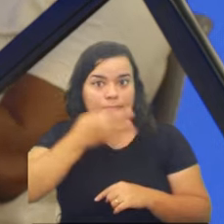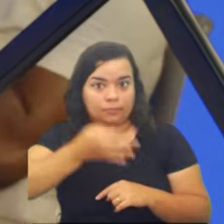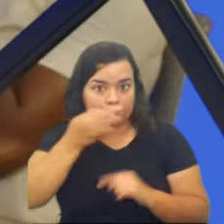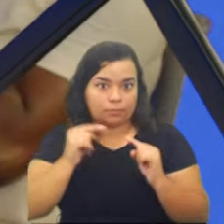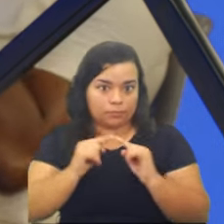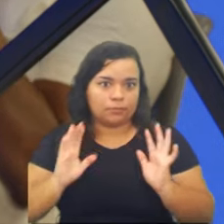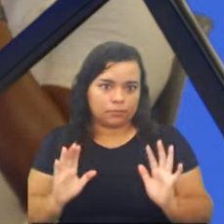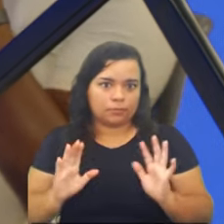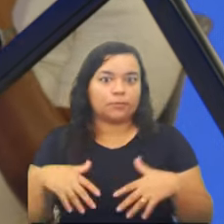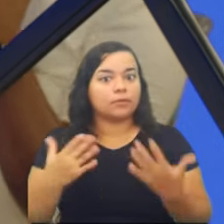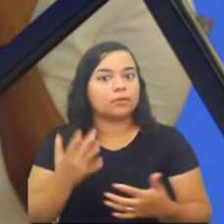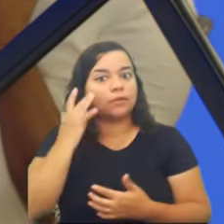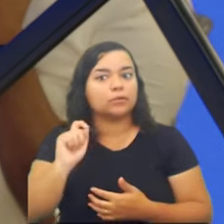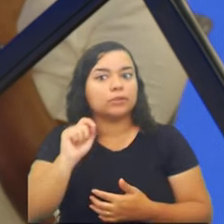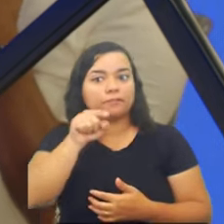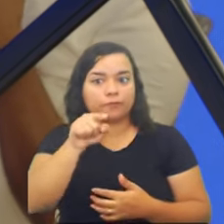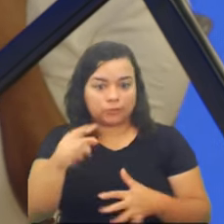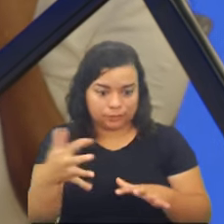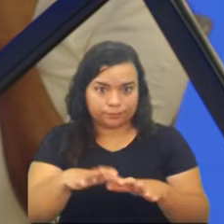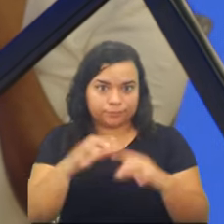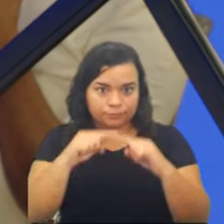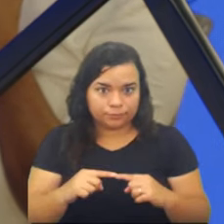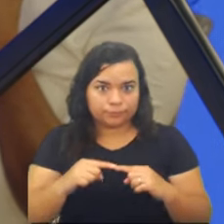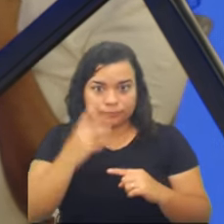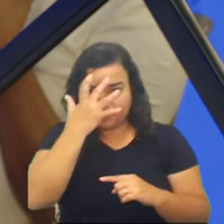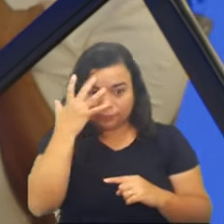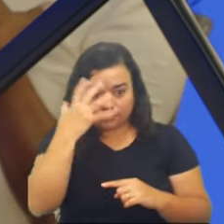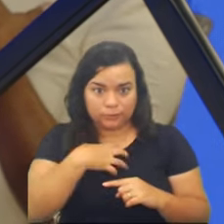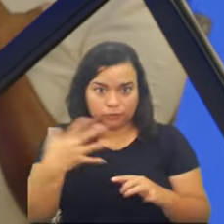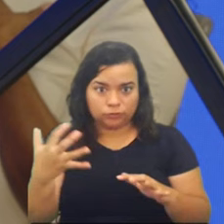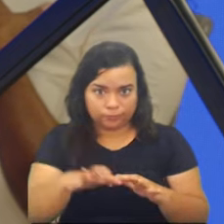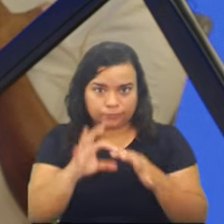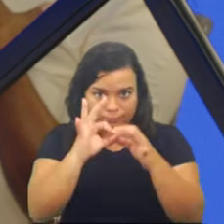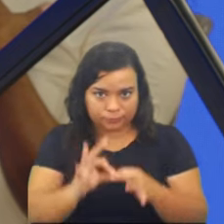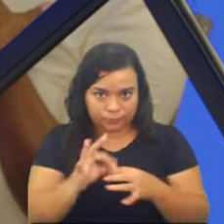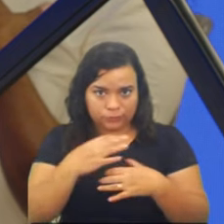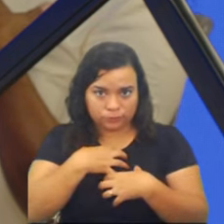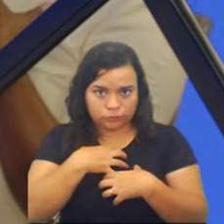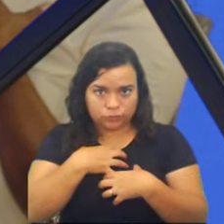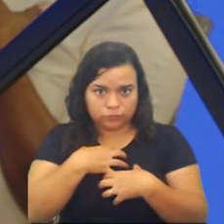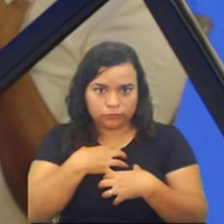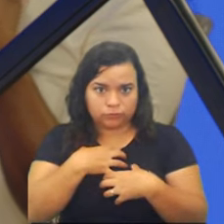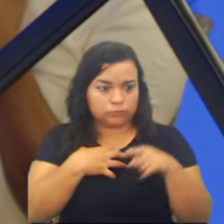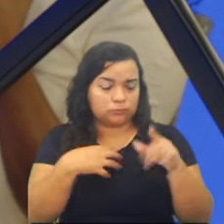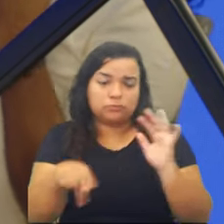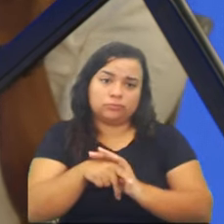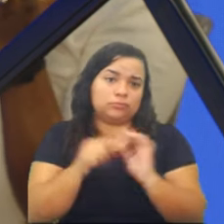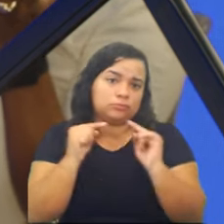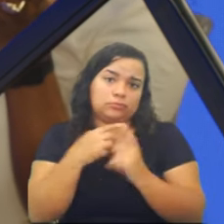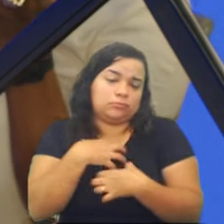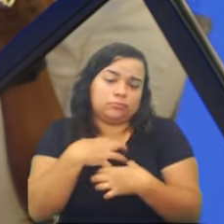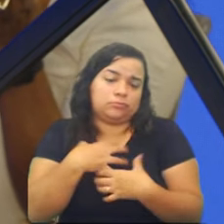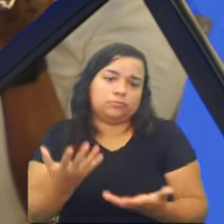a minha visão né então eu acho que quando você inclui a pessoa tá sentindo incluída ela ela